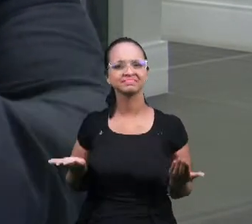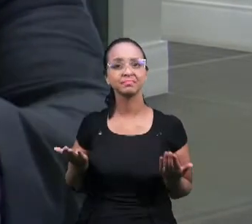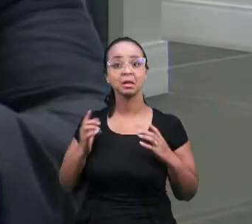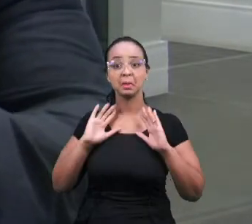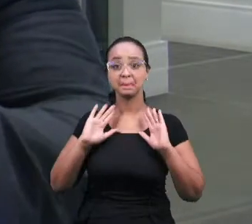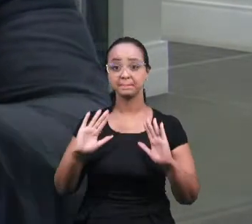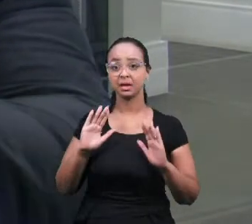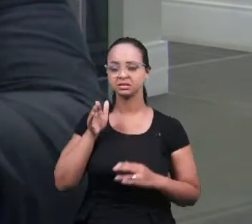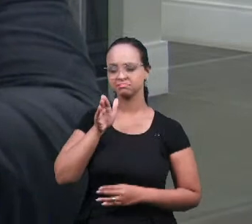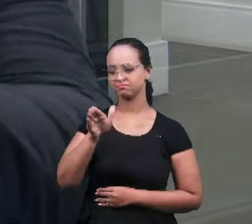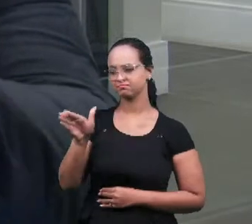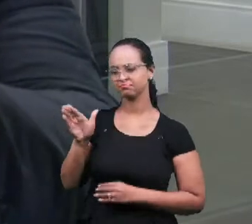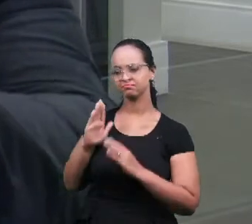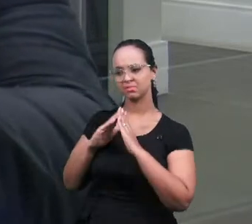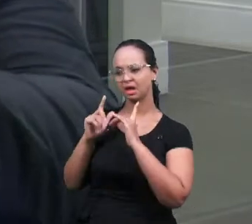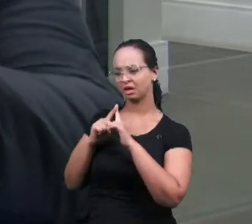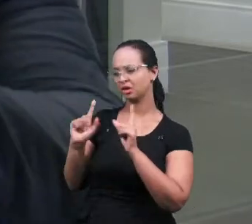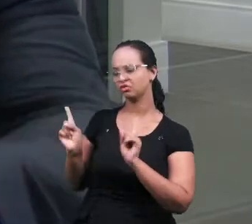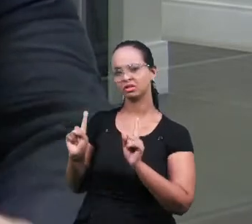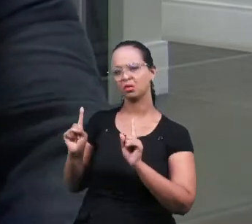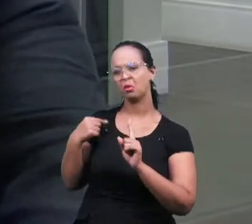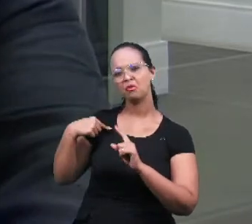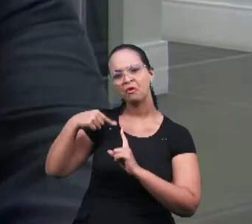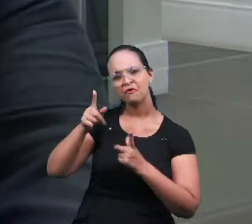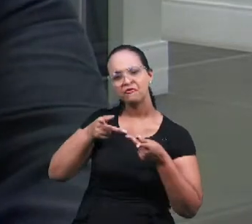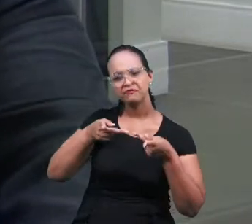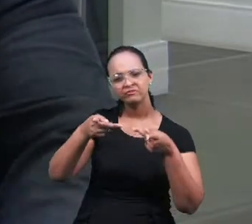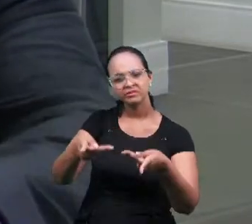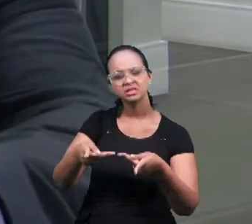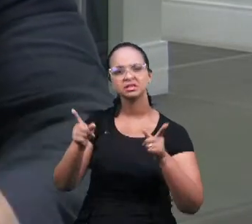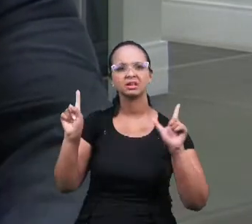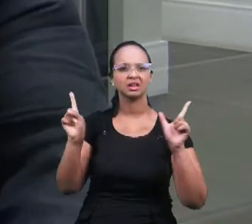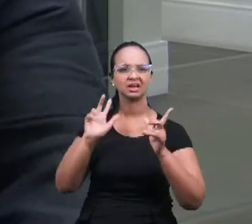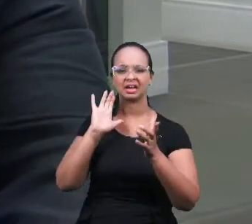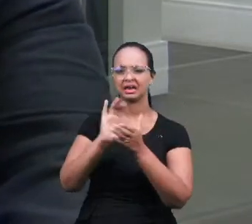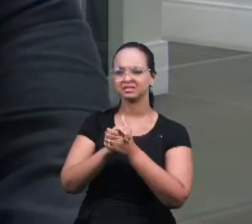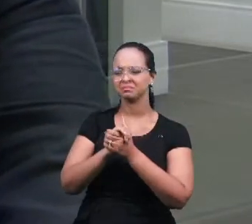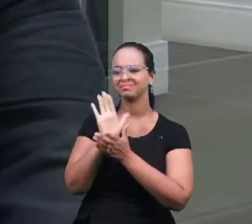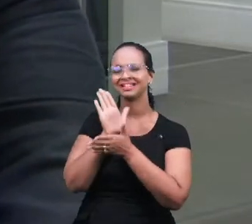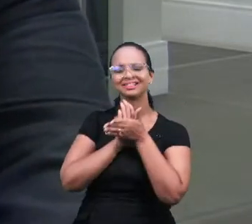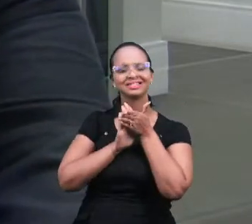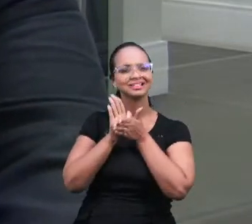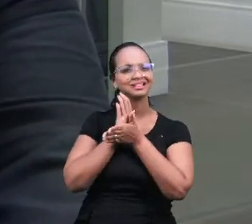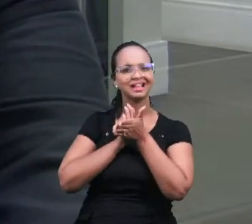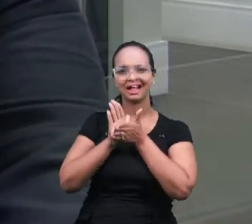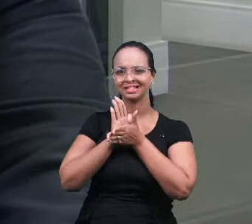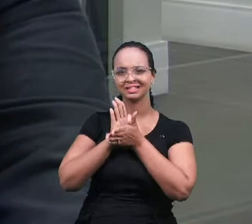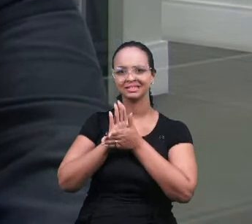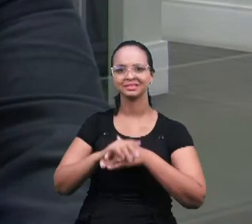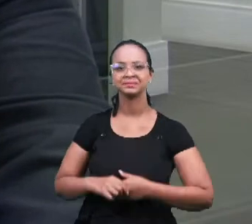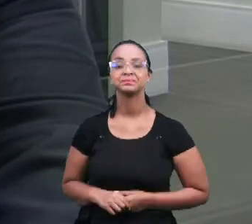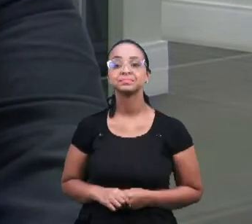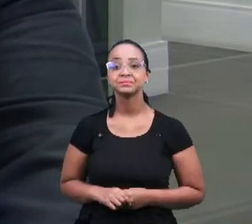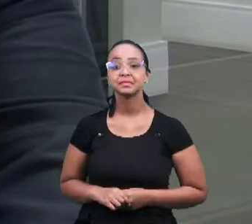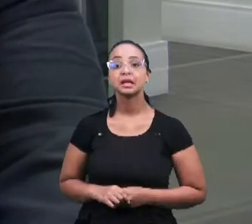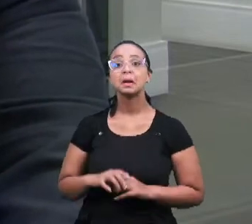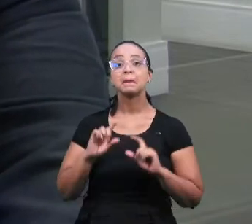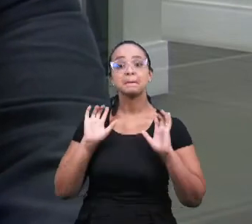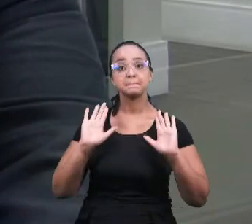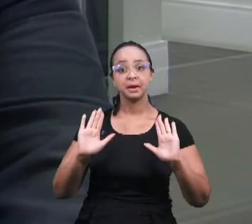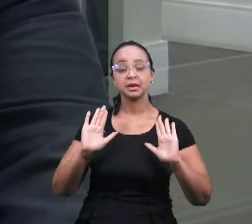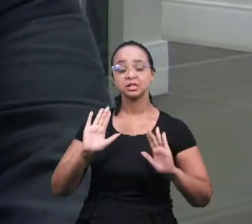não frequentava nenhuma igreja, nem para visitar, nem para casamento, nada. E aos 18 anos de